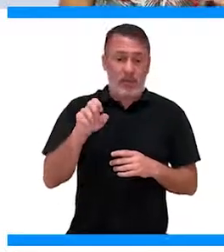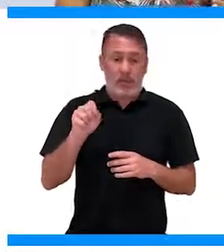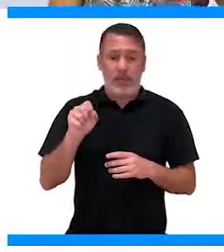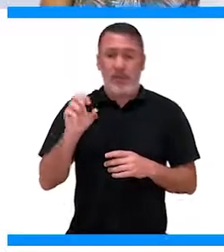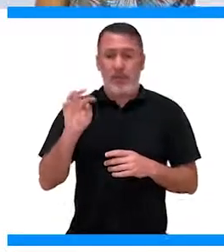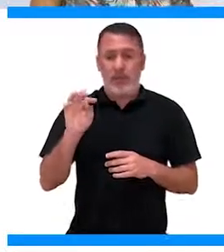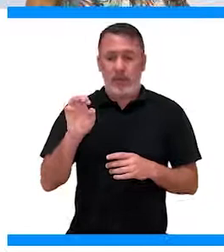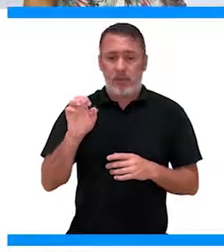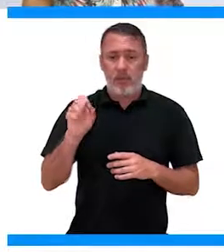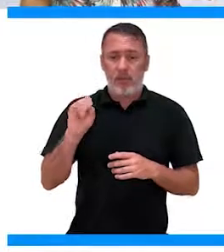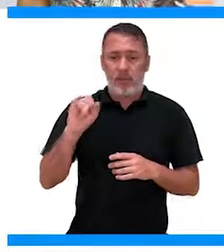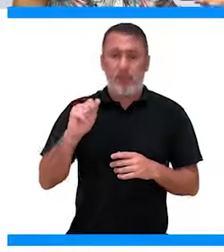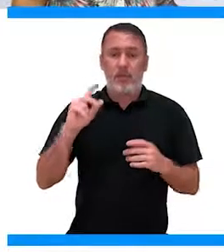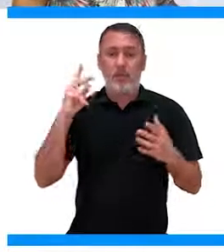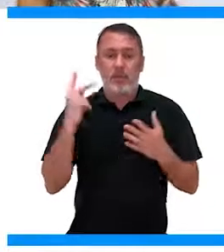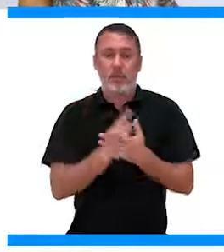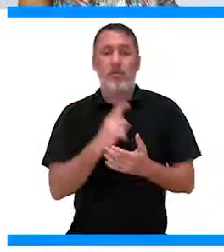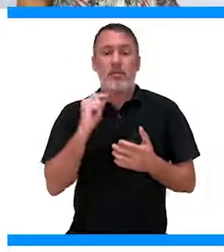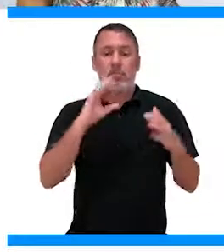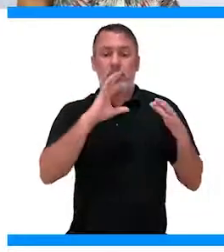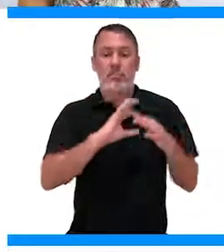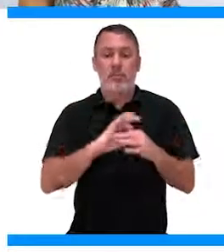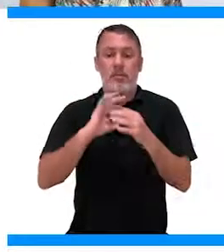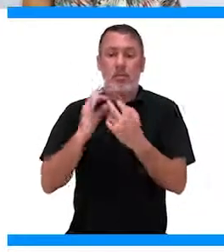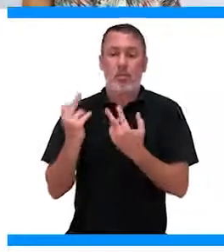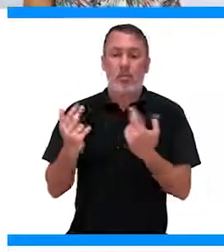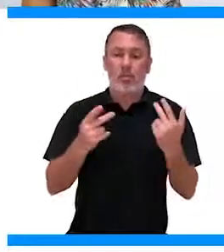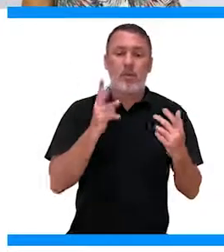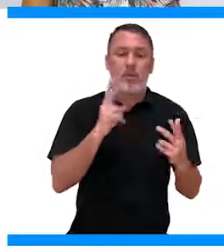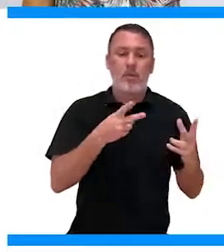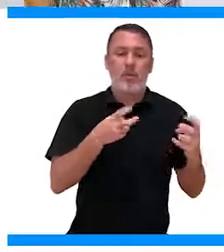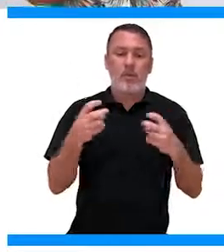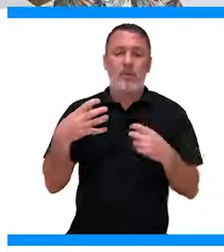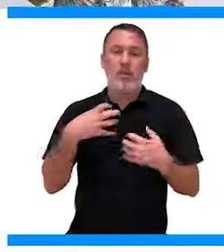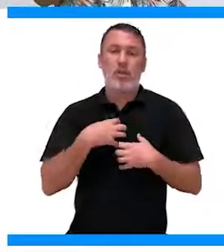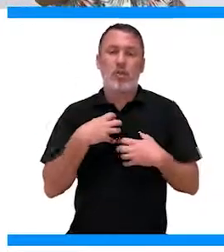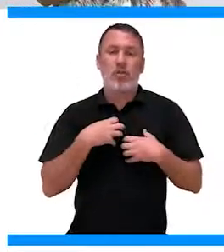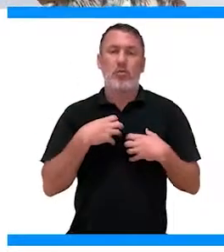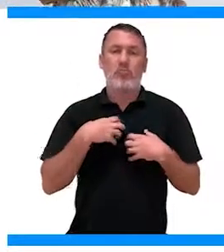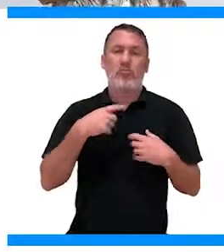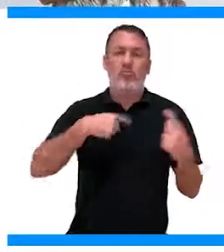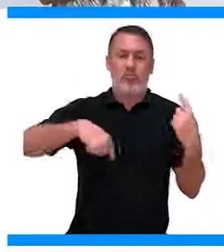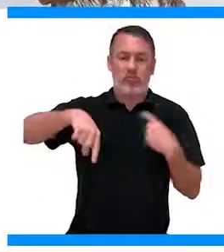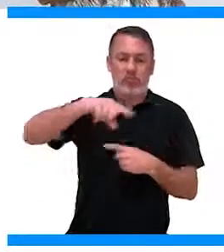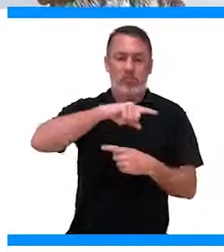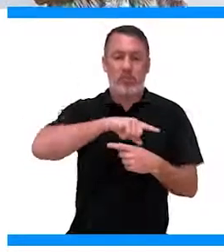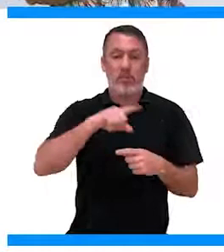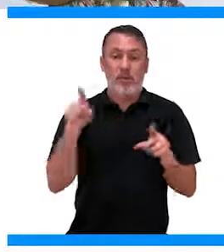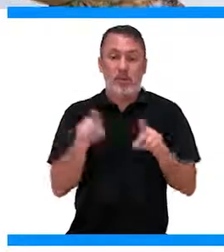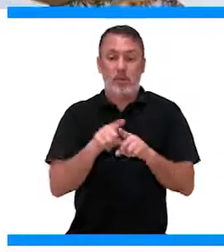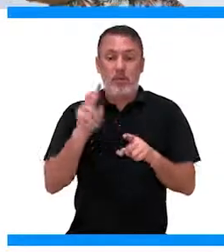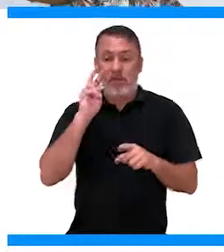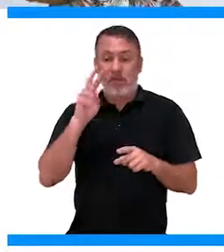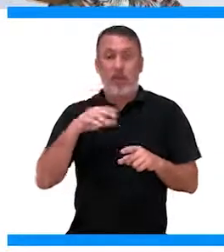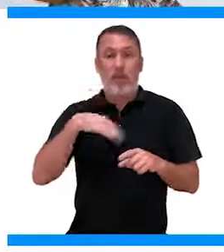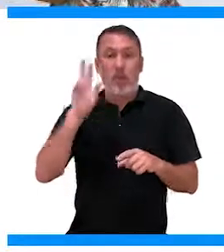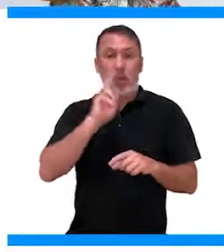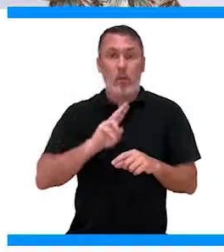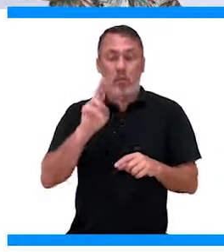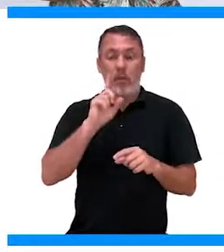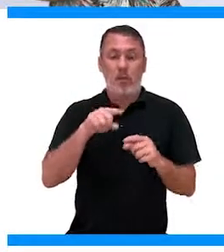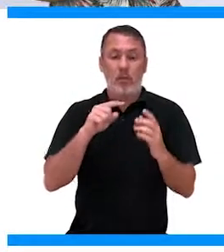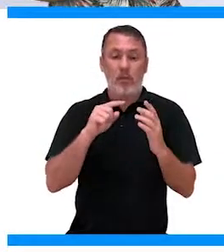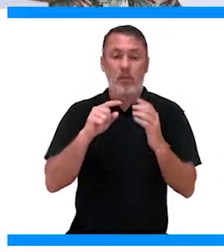sinestesia, ela ocorre pela associação em uma mesma expressão de sensações percebidas por diferentes órgãos de sentido. E ela foi